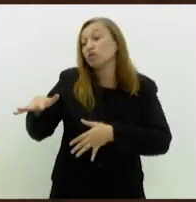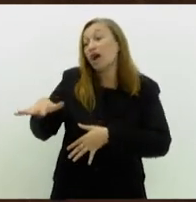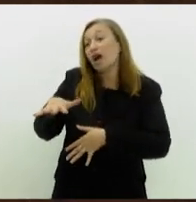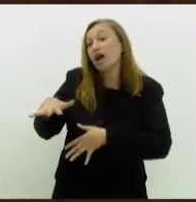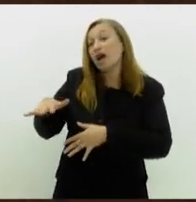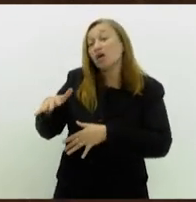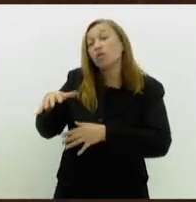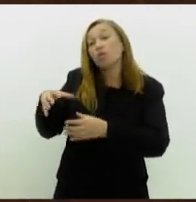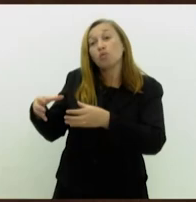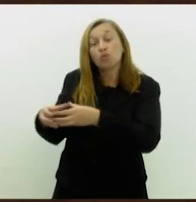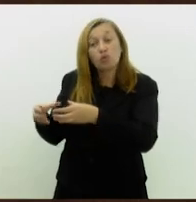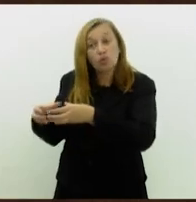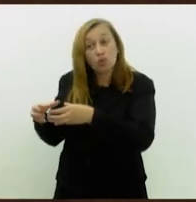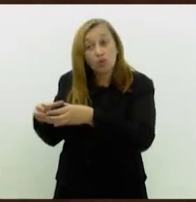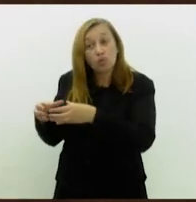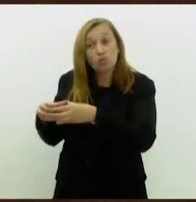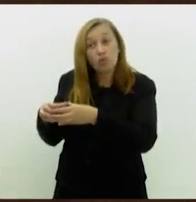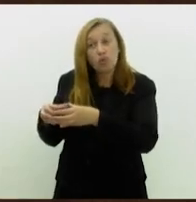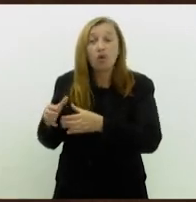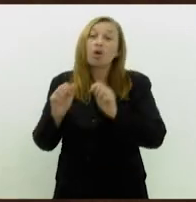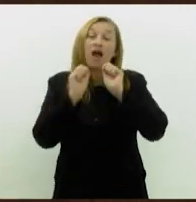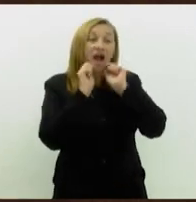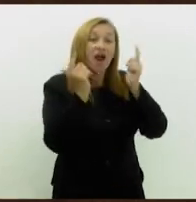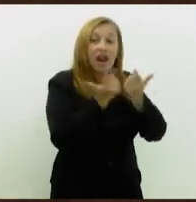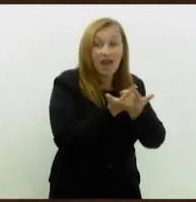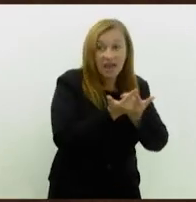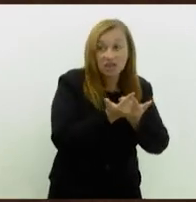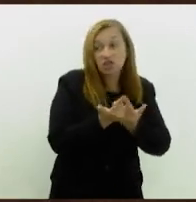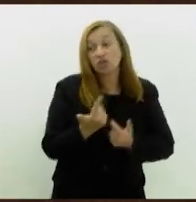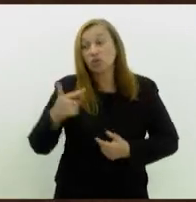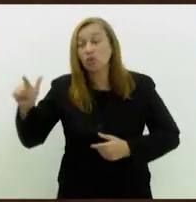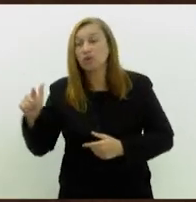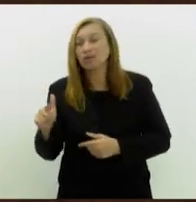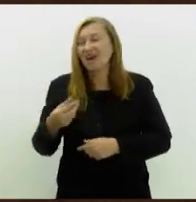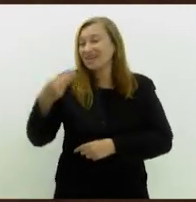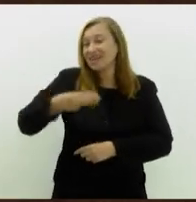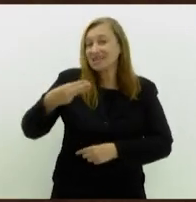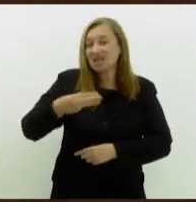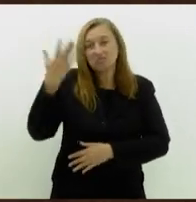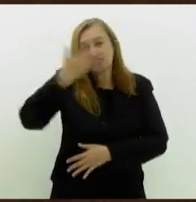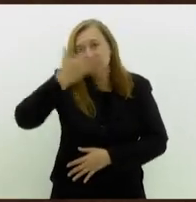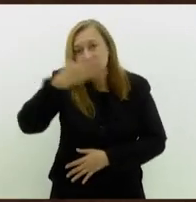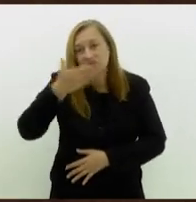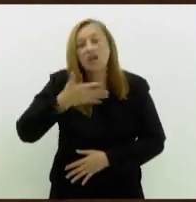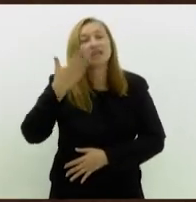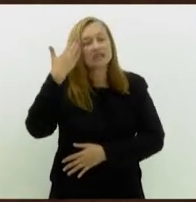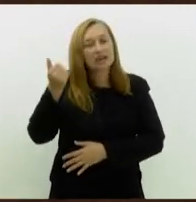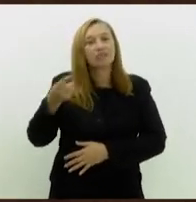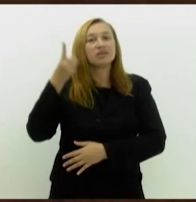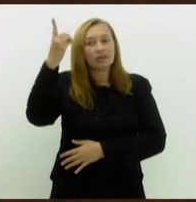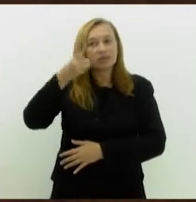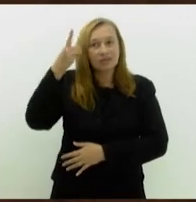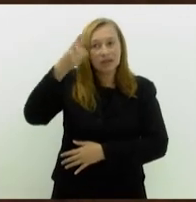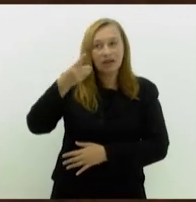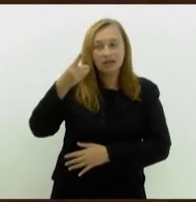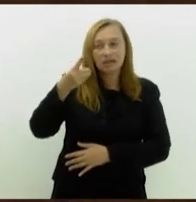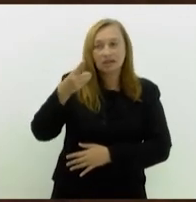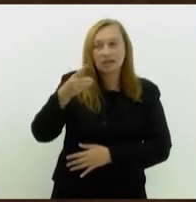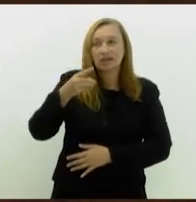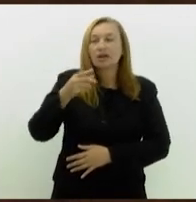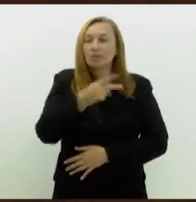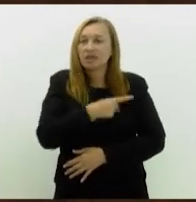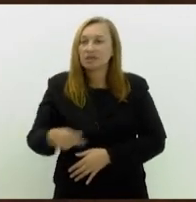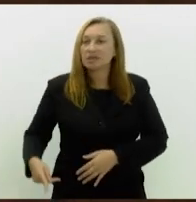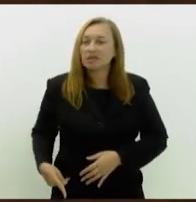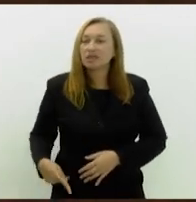alerge MP TCE e a terceira ainda não tem vistas a gente sabe deputada presidenta que o a situação do nosso